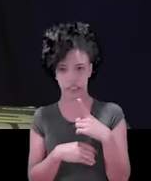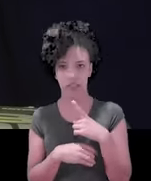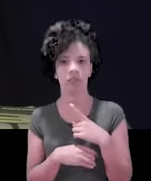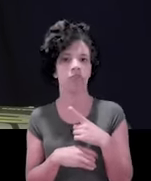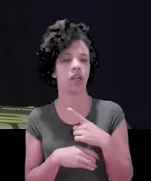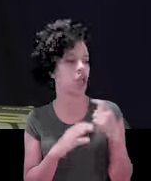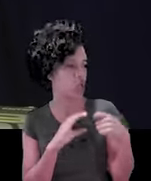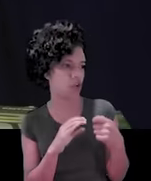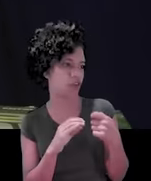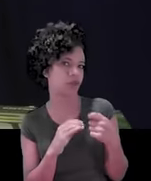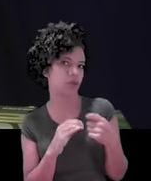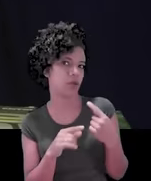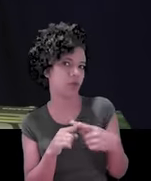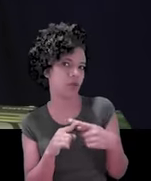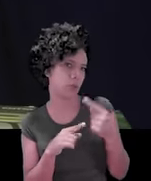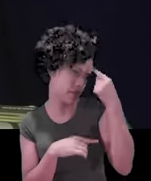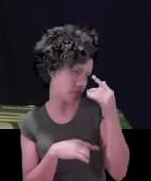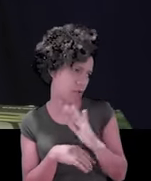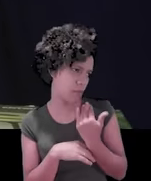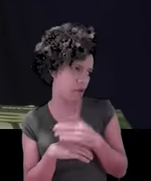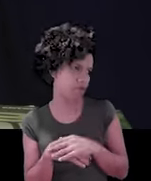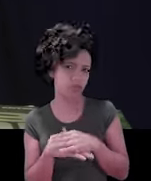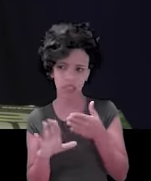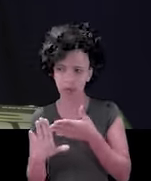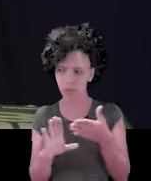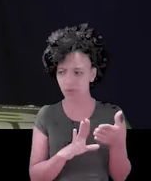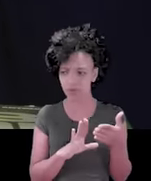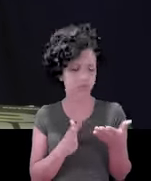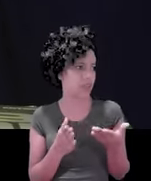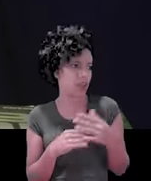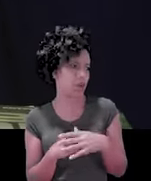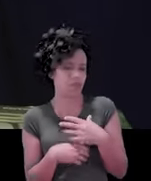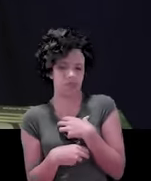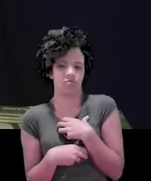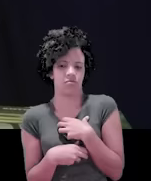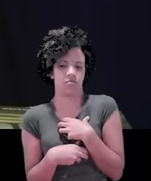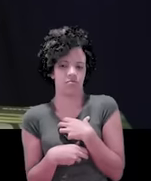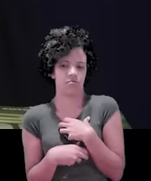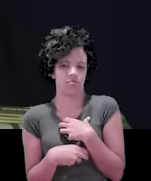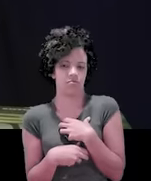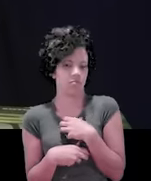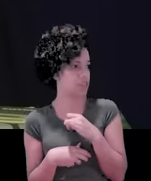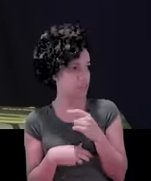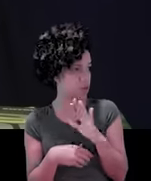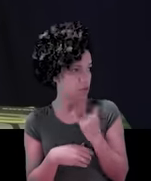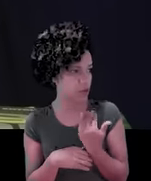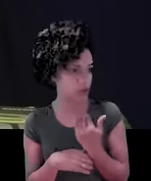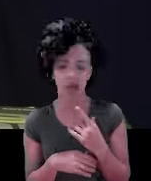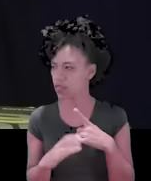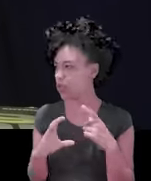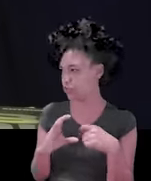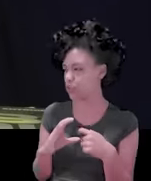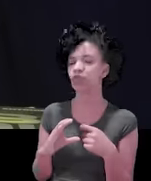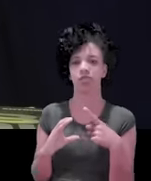o vídeo de despedida porque eu não ia morrer aqui muitos eu que sim é só que isso aqui para o